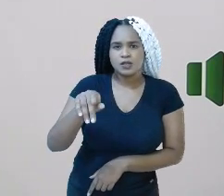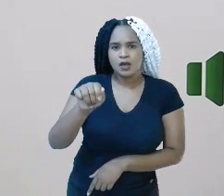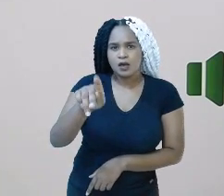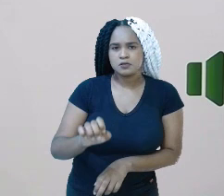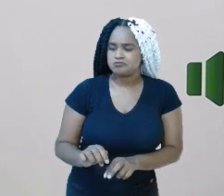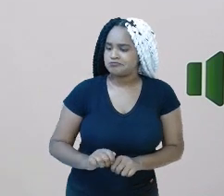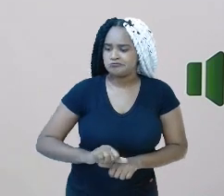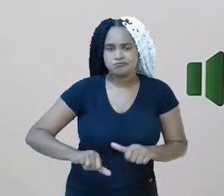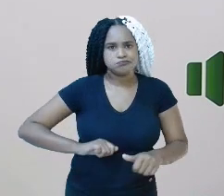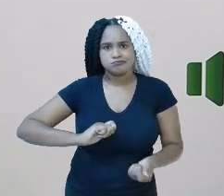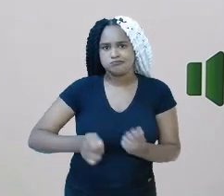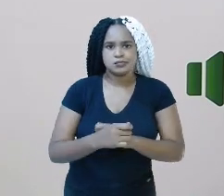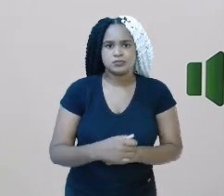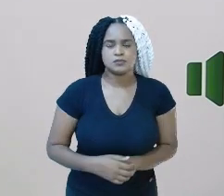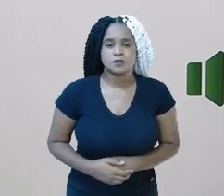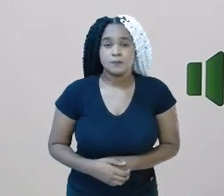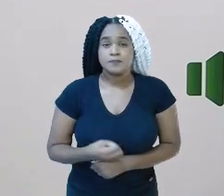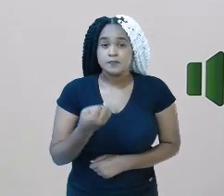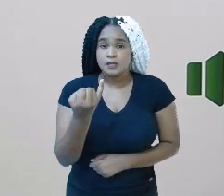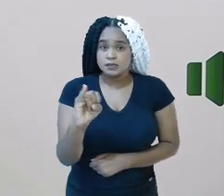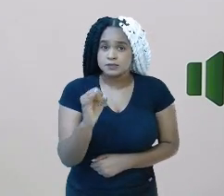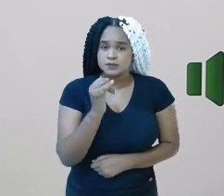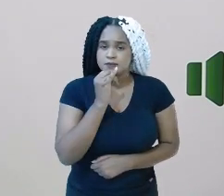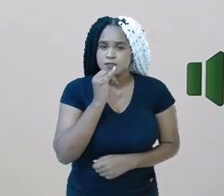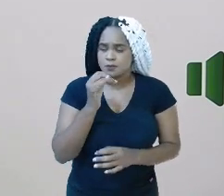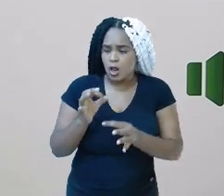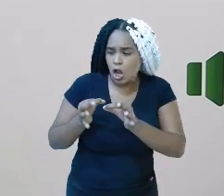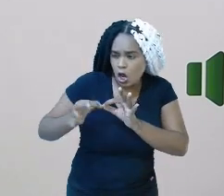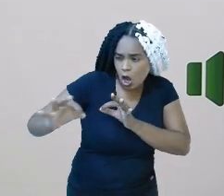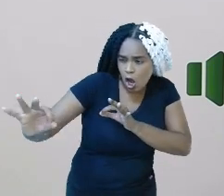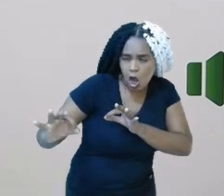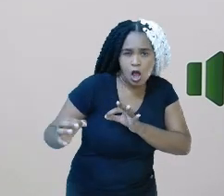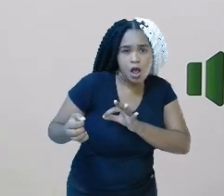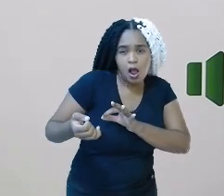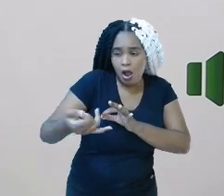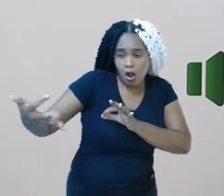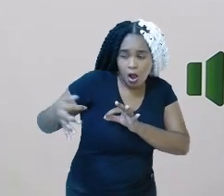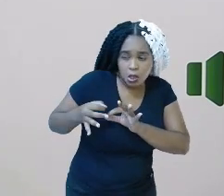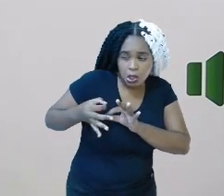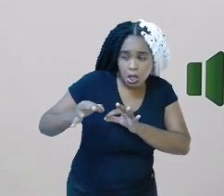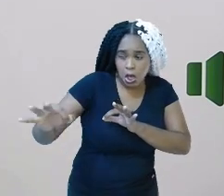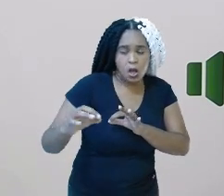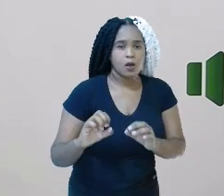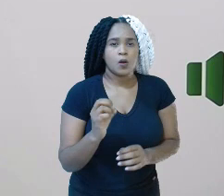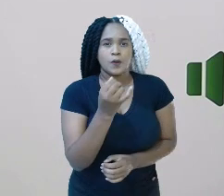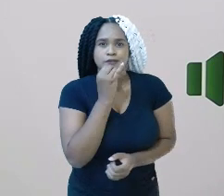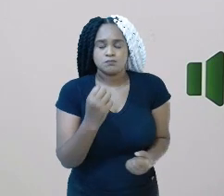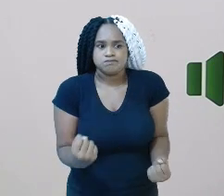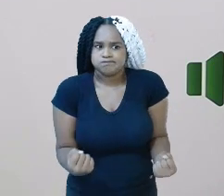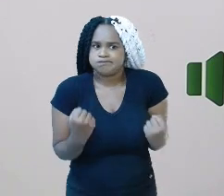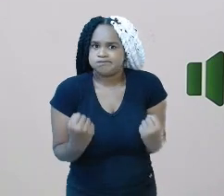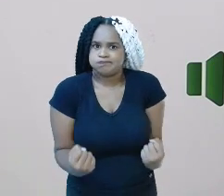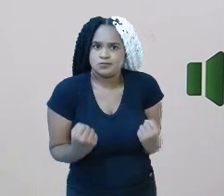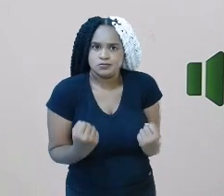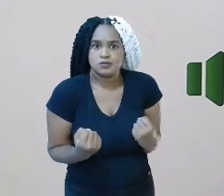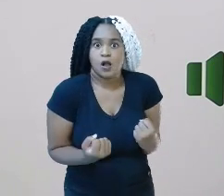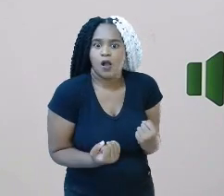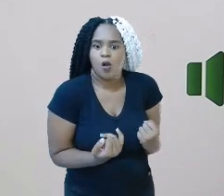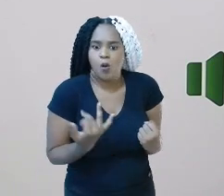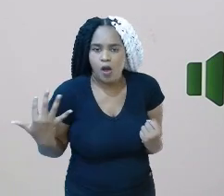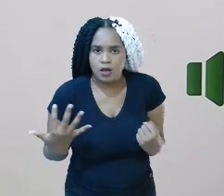de medida. Se forem grandes distâncias, grandes massas, uma grande quantidade,